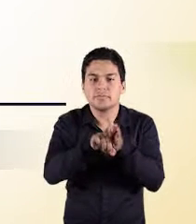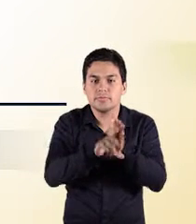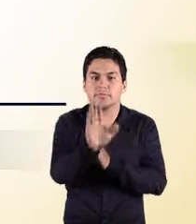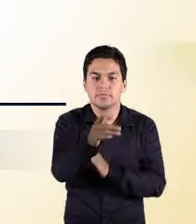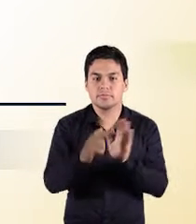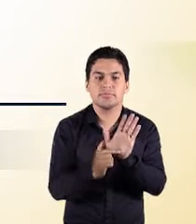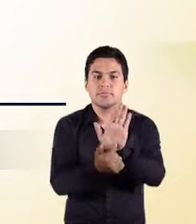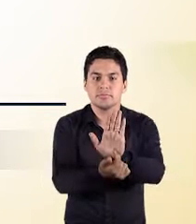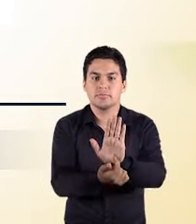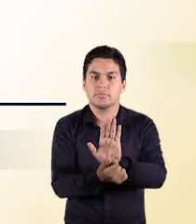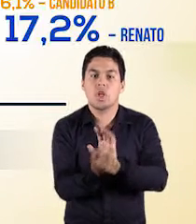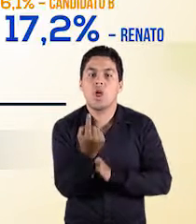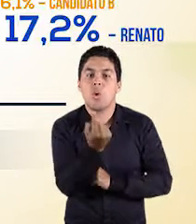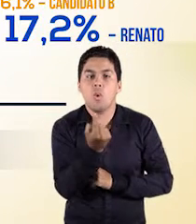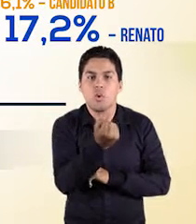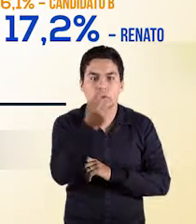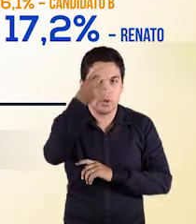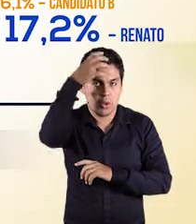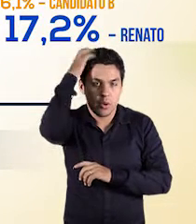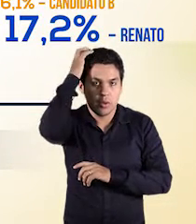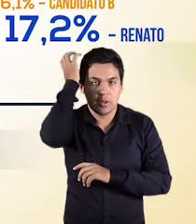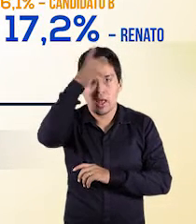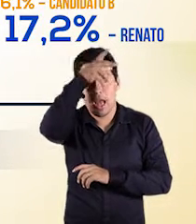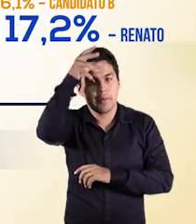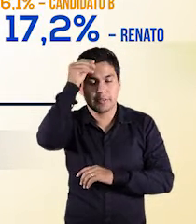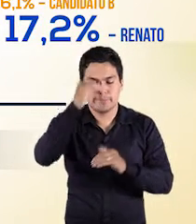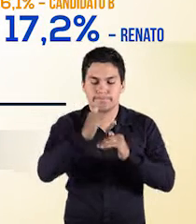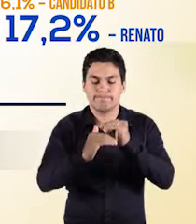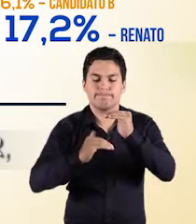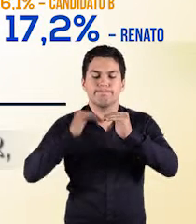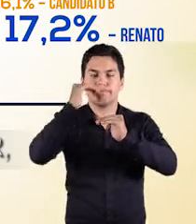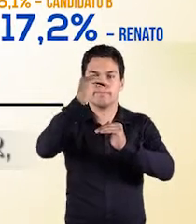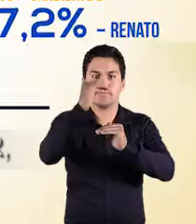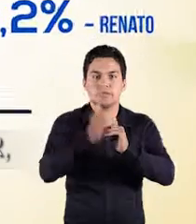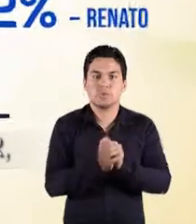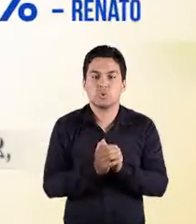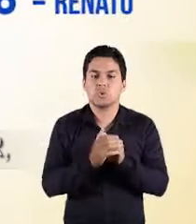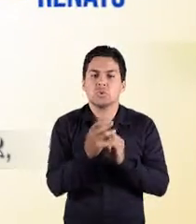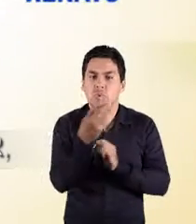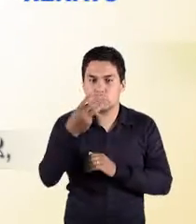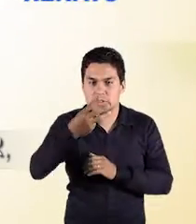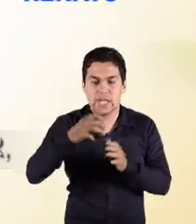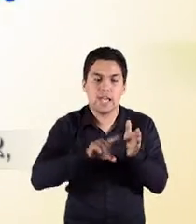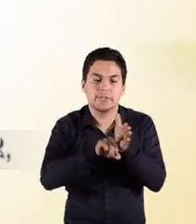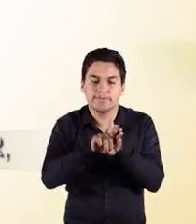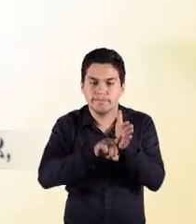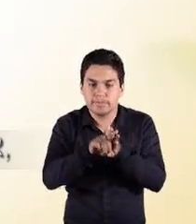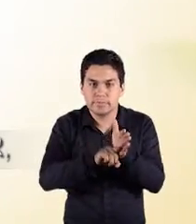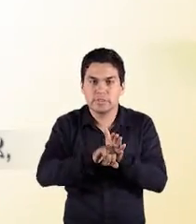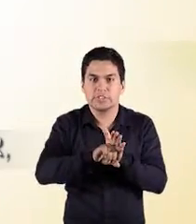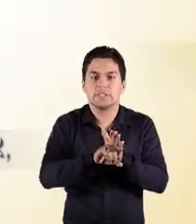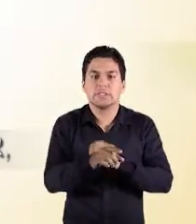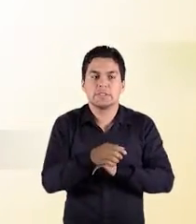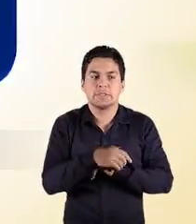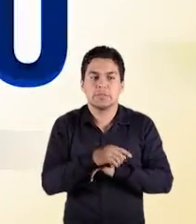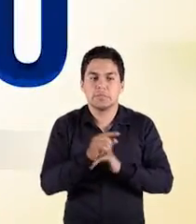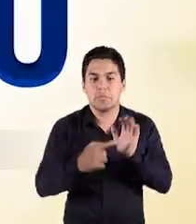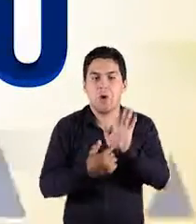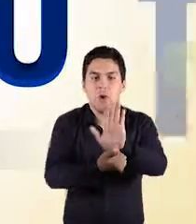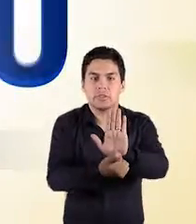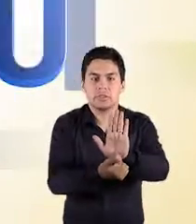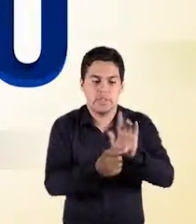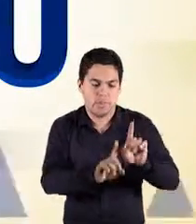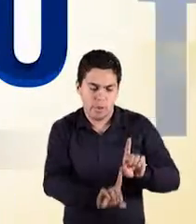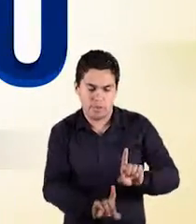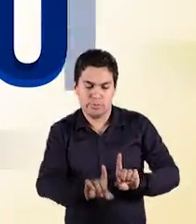confirmam. Renato é o único candidato que cresce na intenção de voto dos eleitores. Os três últimos levantamentos feitos pela IPMES e Censo